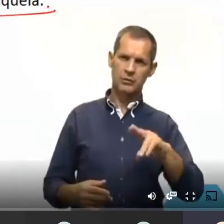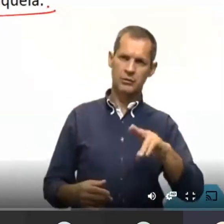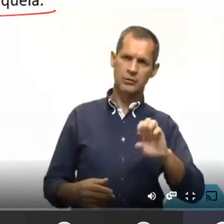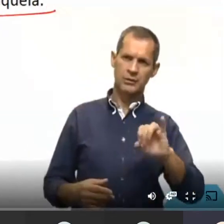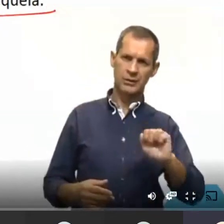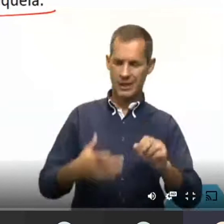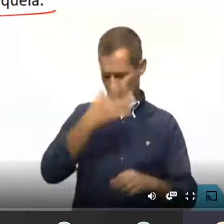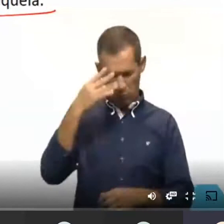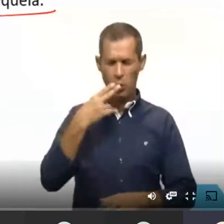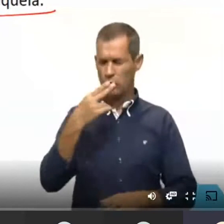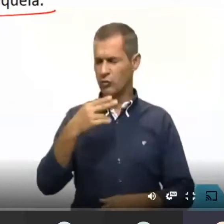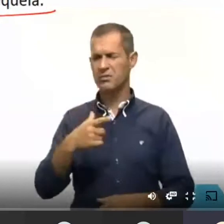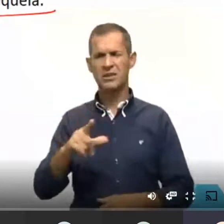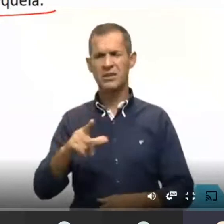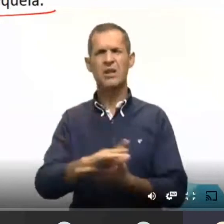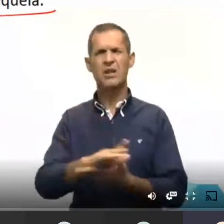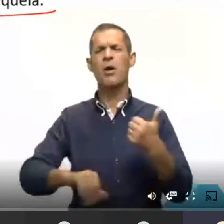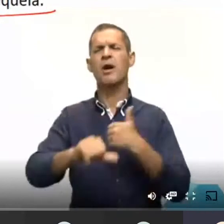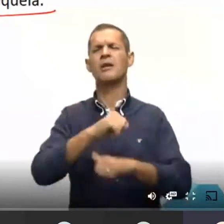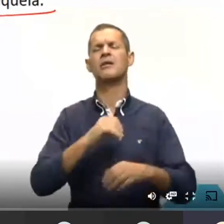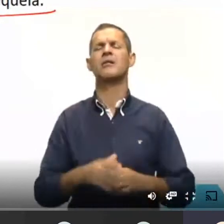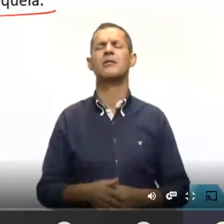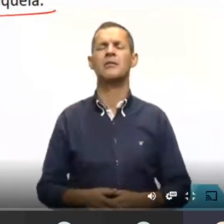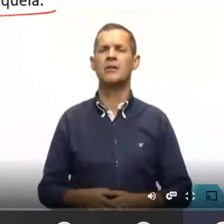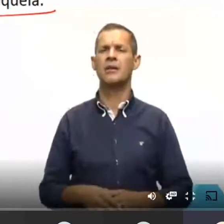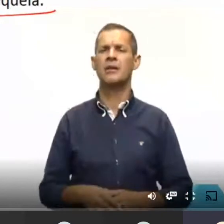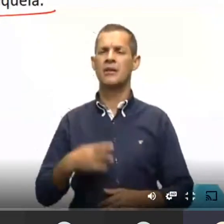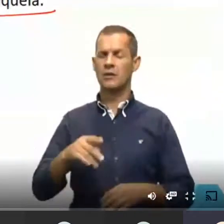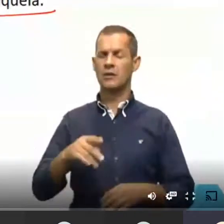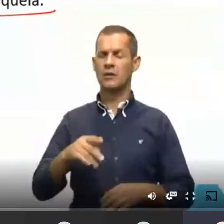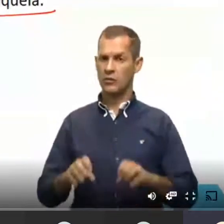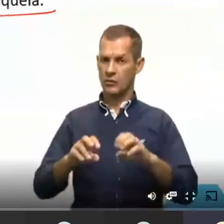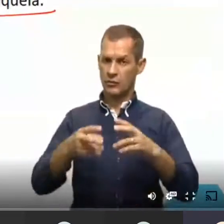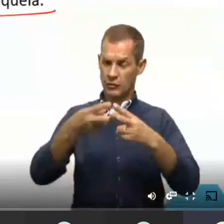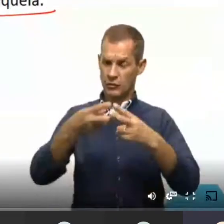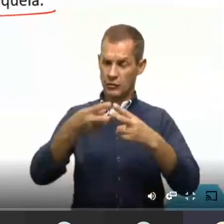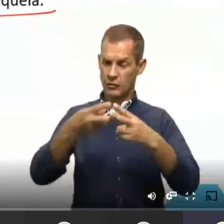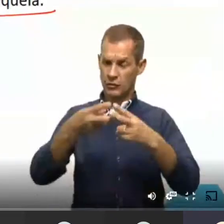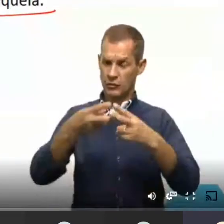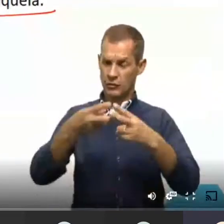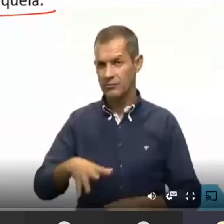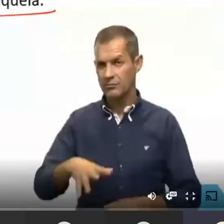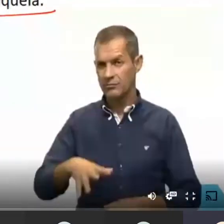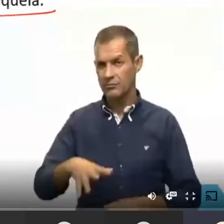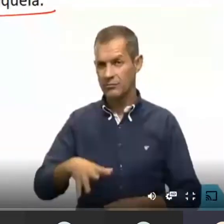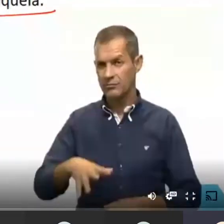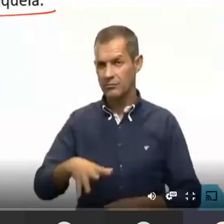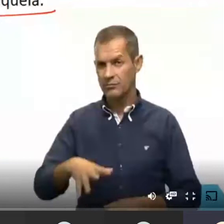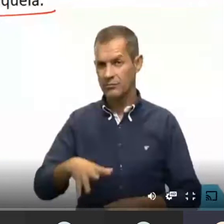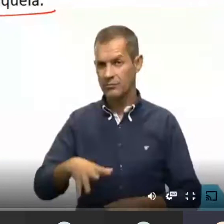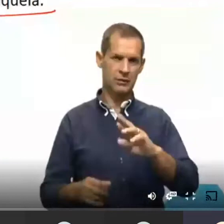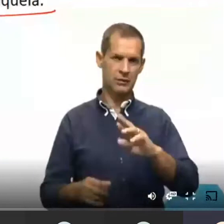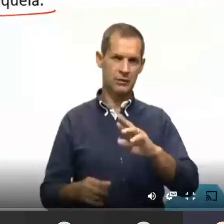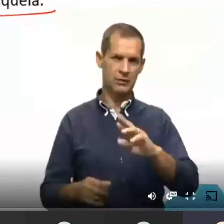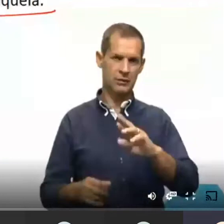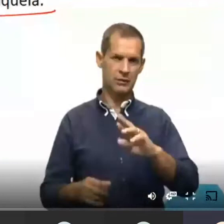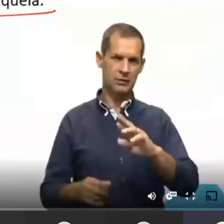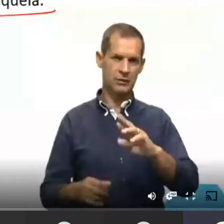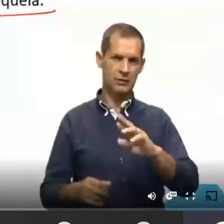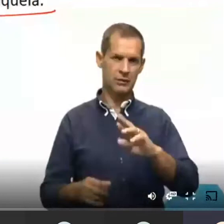não fuma, que não sofreu alteração em seu tecido respiratório ali da traqueia.